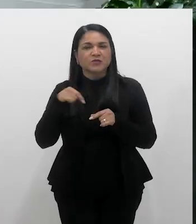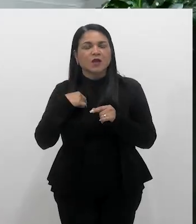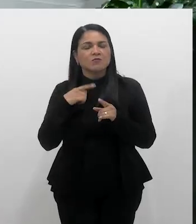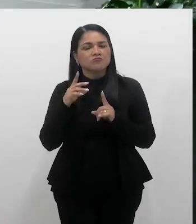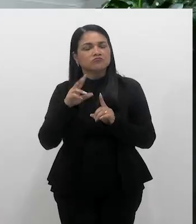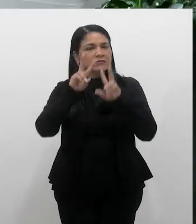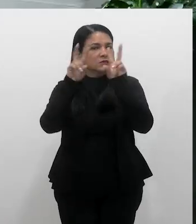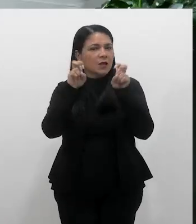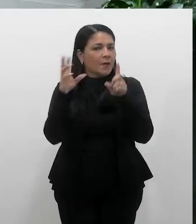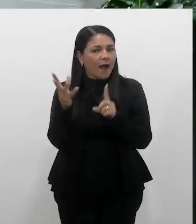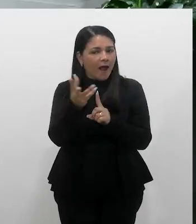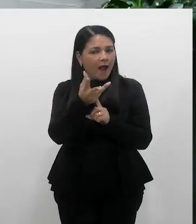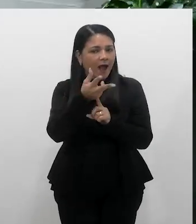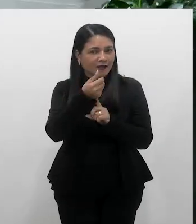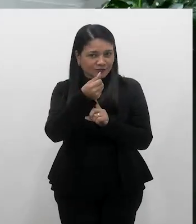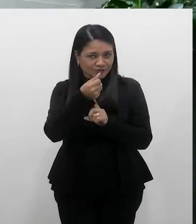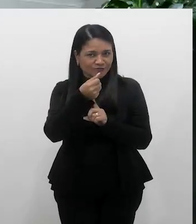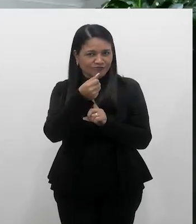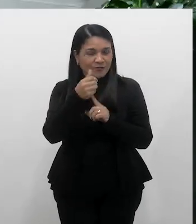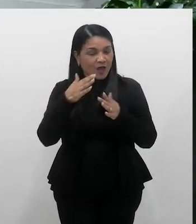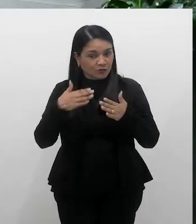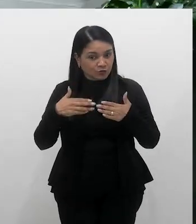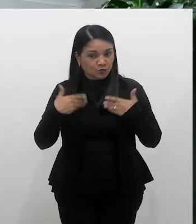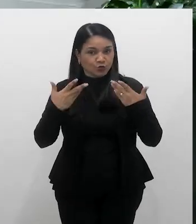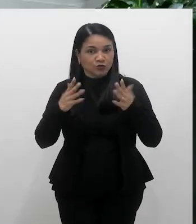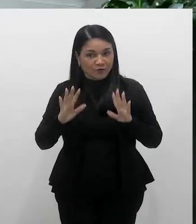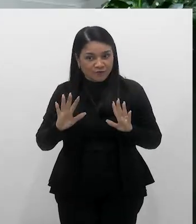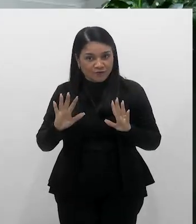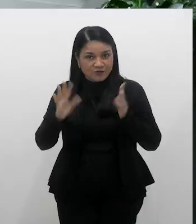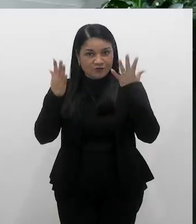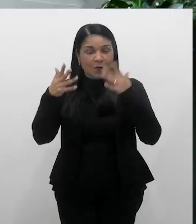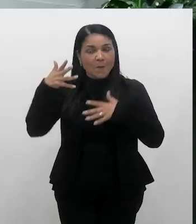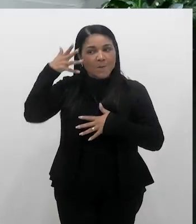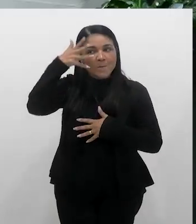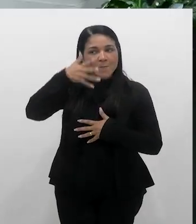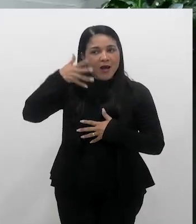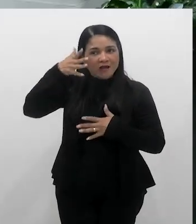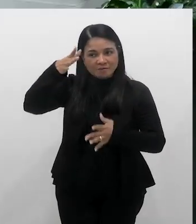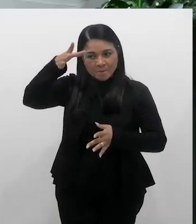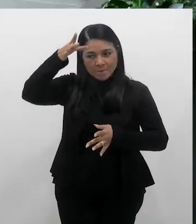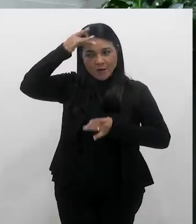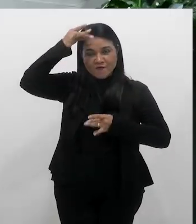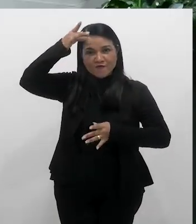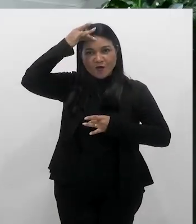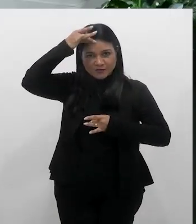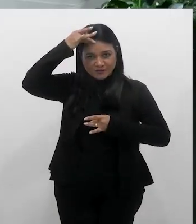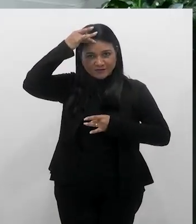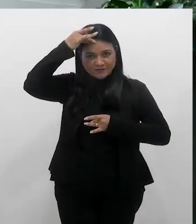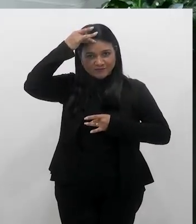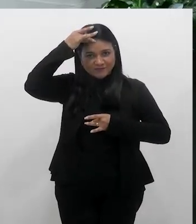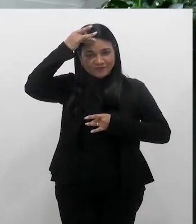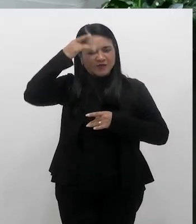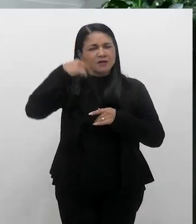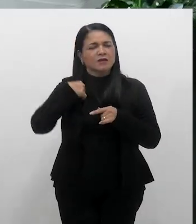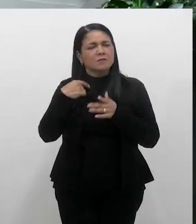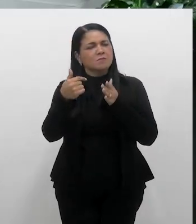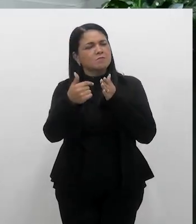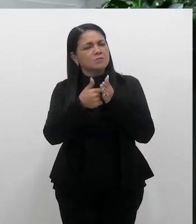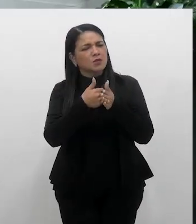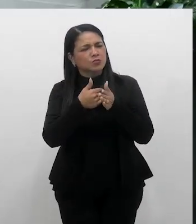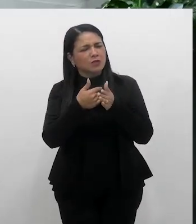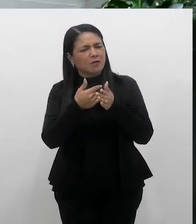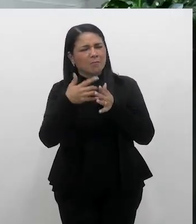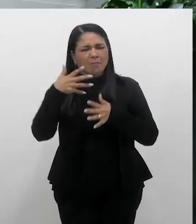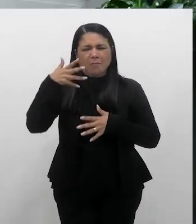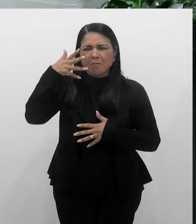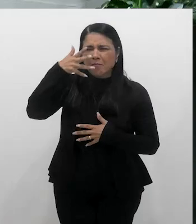num primeiro momento, assusta, né? Porque é um festival devotado a palestras, performances. E num primeiro momento você pode se perguntar, peraí,